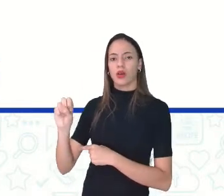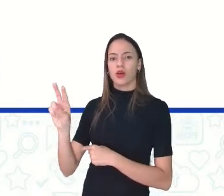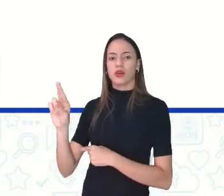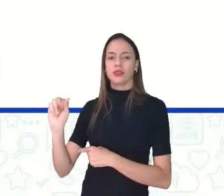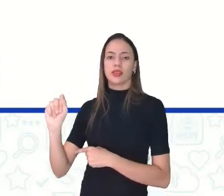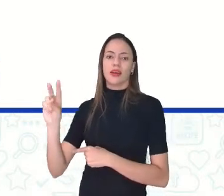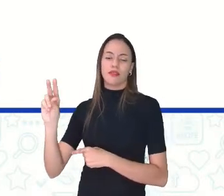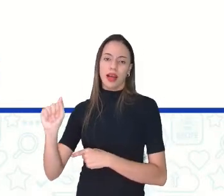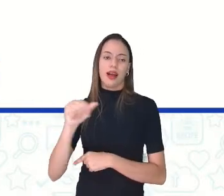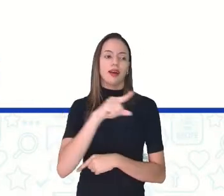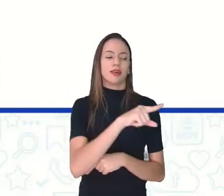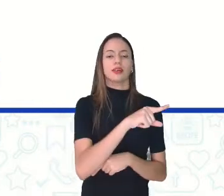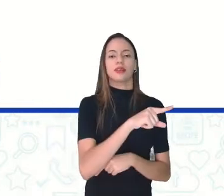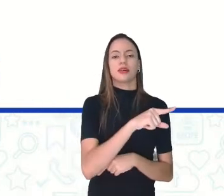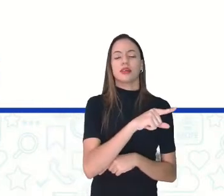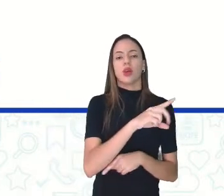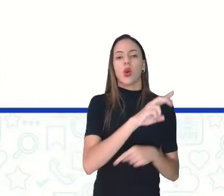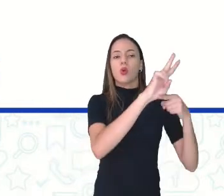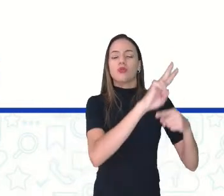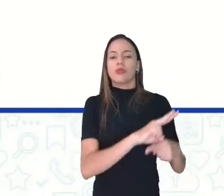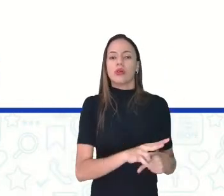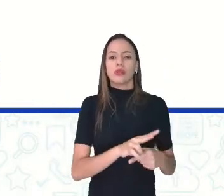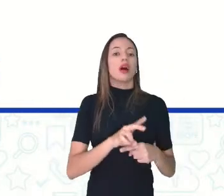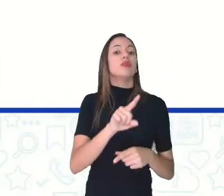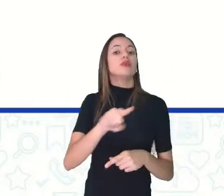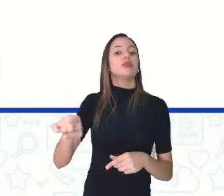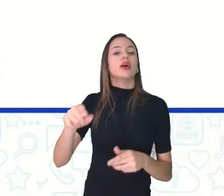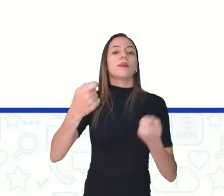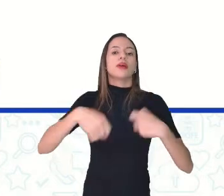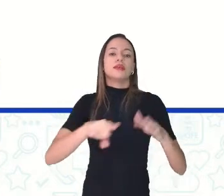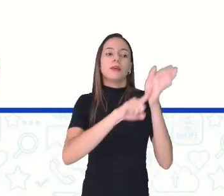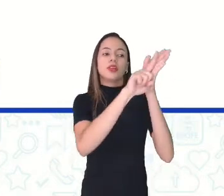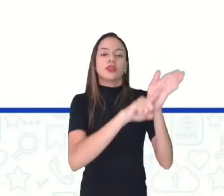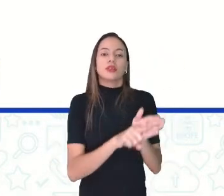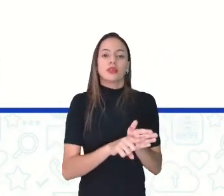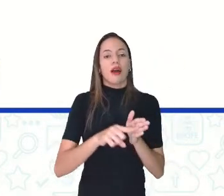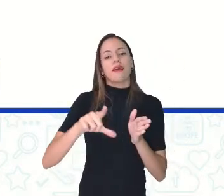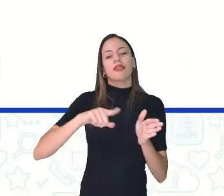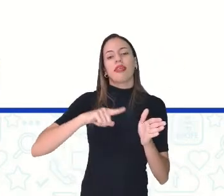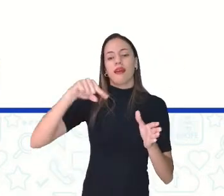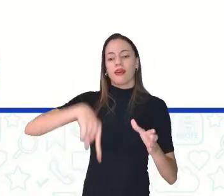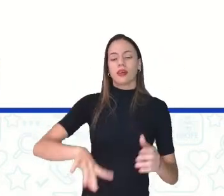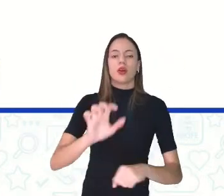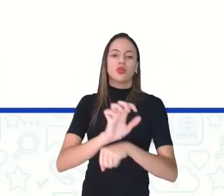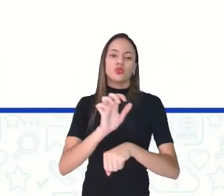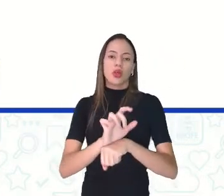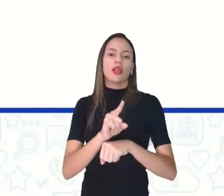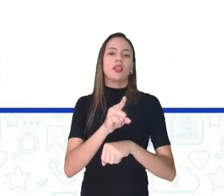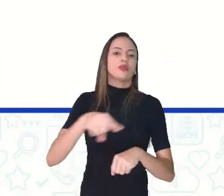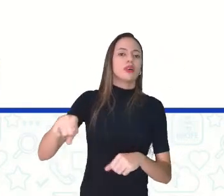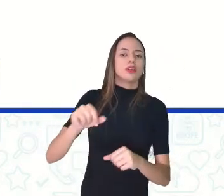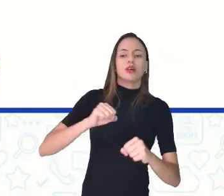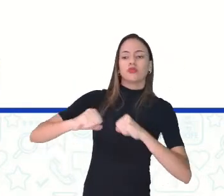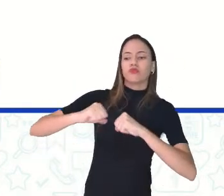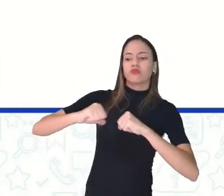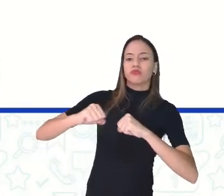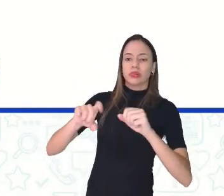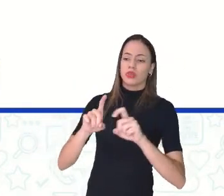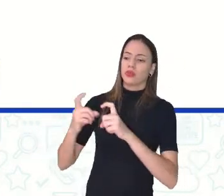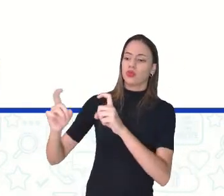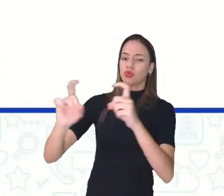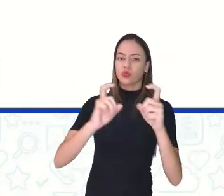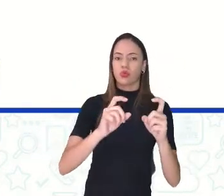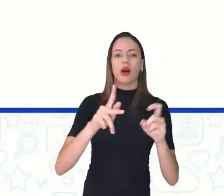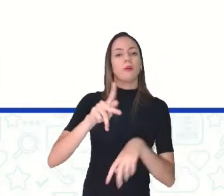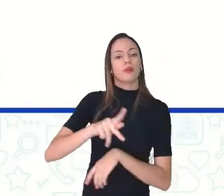proteção integral e de uso sustentável que tem aqui no nosso estado. Faça uma discussão com seus professores, né,